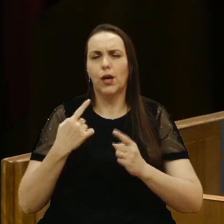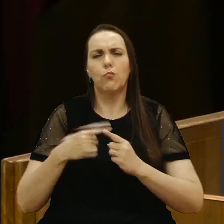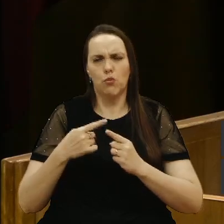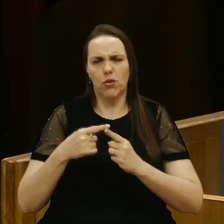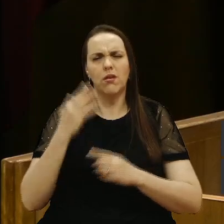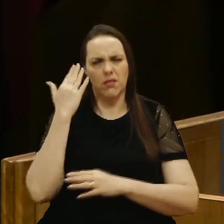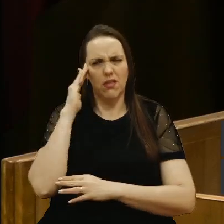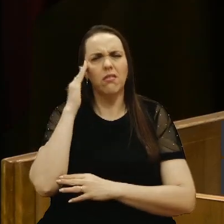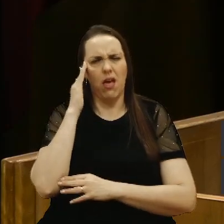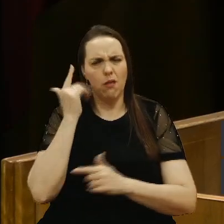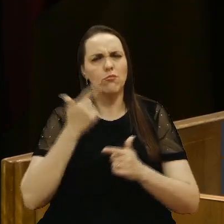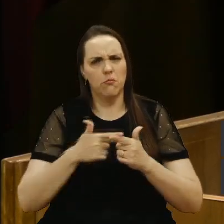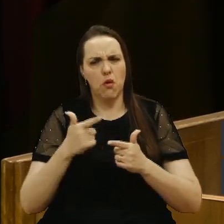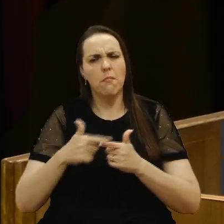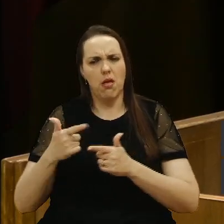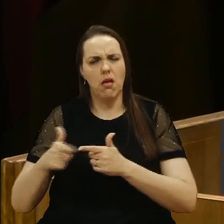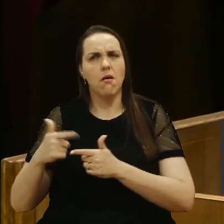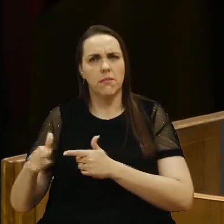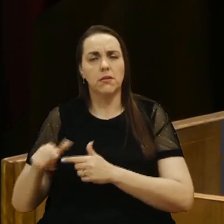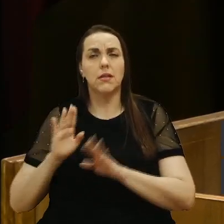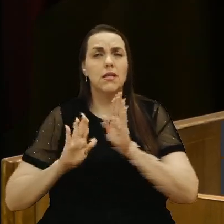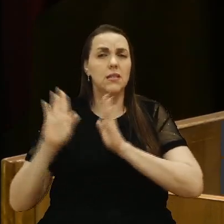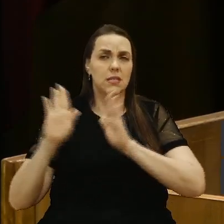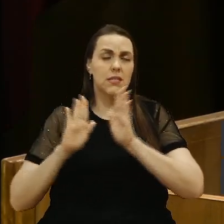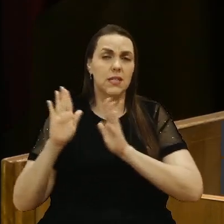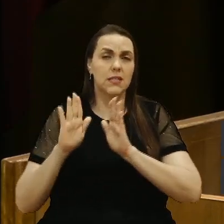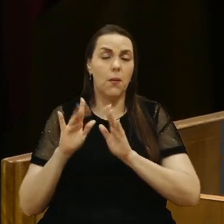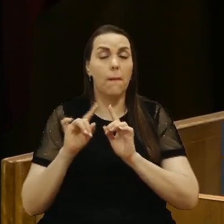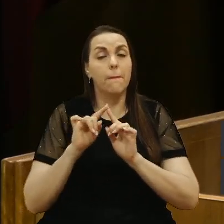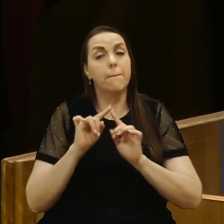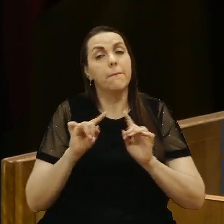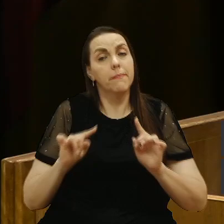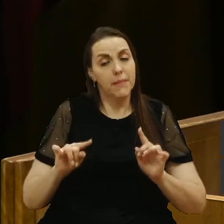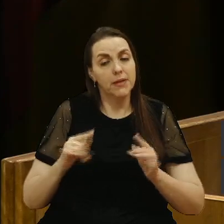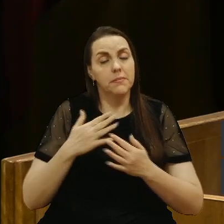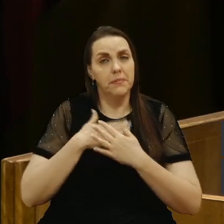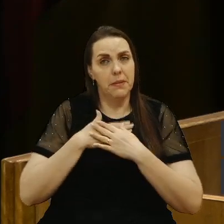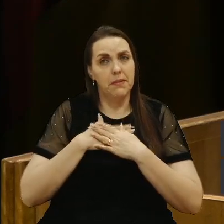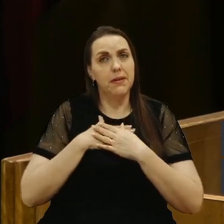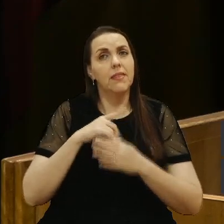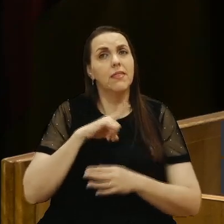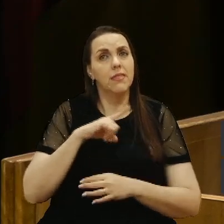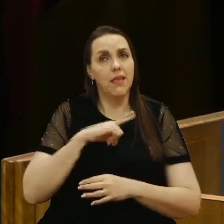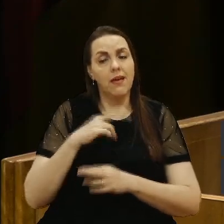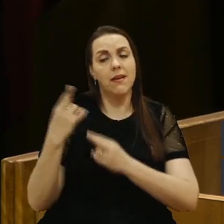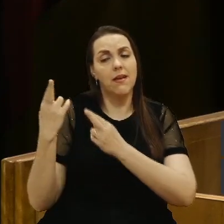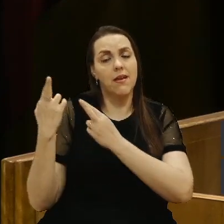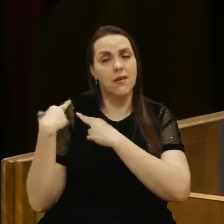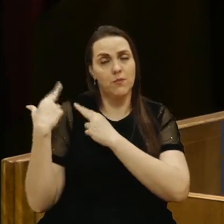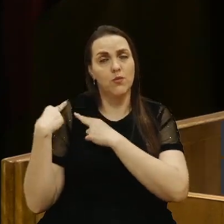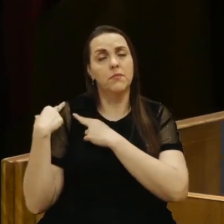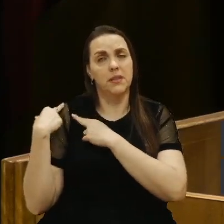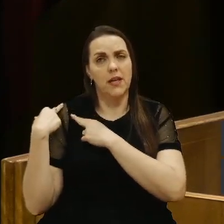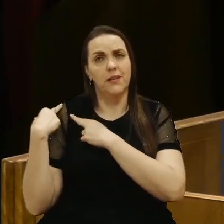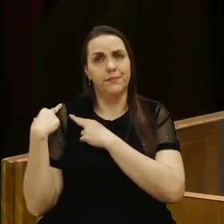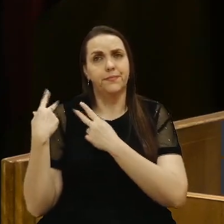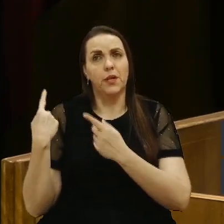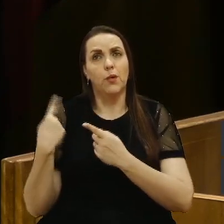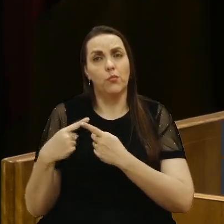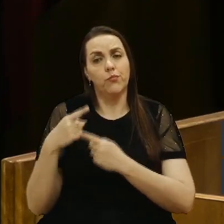todos esses problemas que deu na licitação. Mas, para mim, tem sim muita responsabilidade